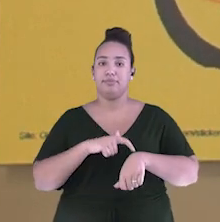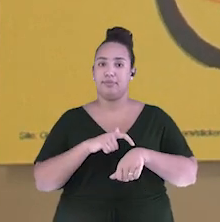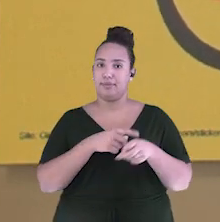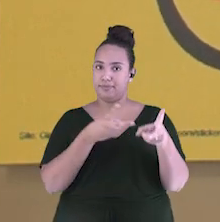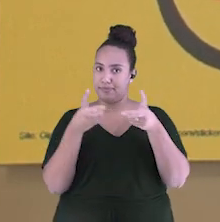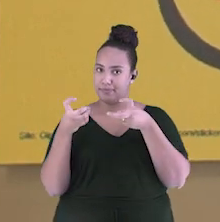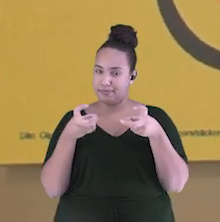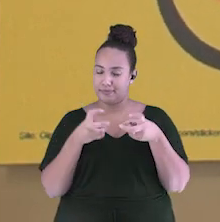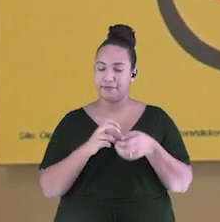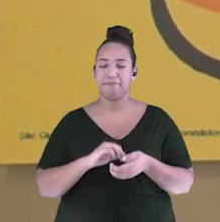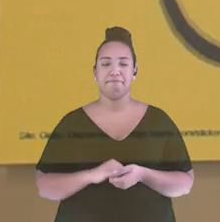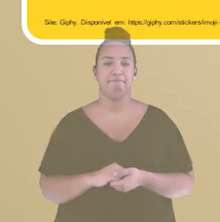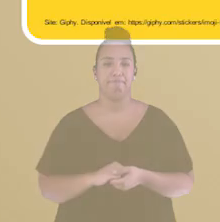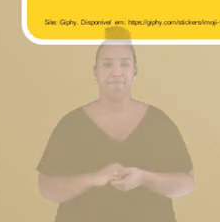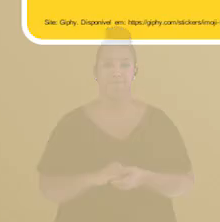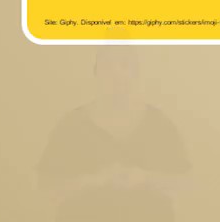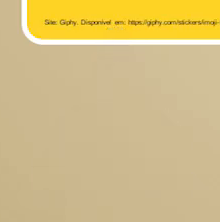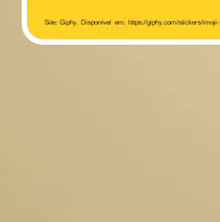Tempo para vocês observarem.